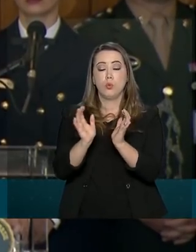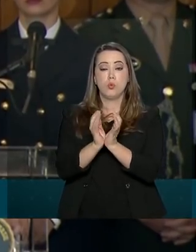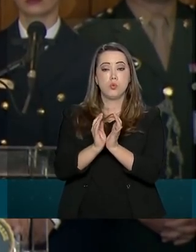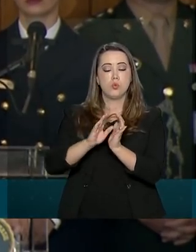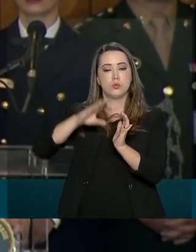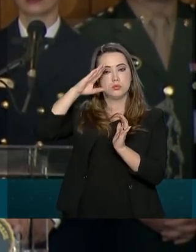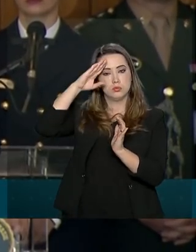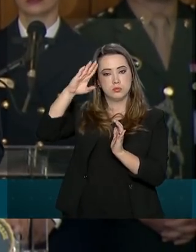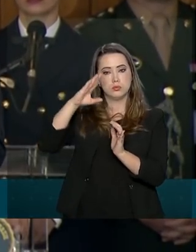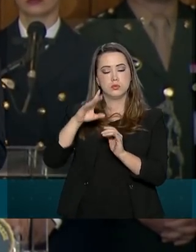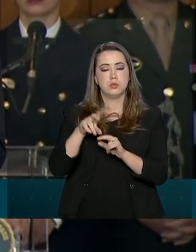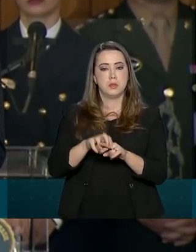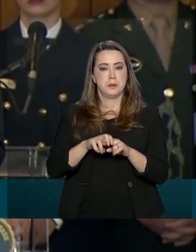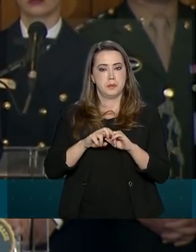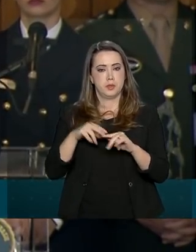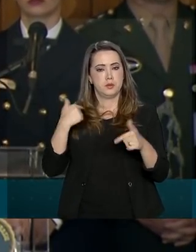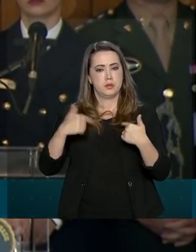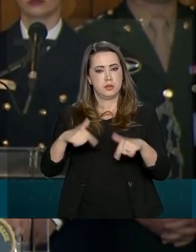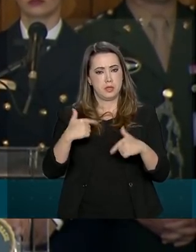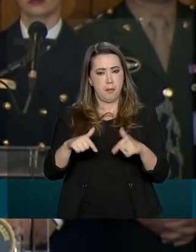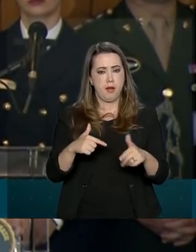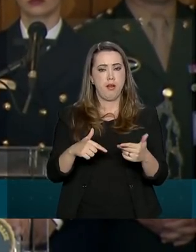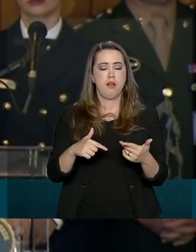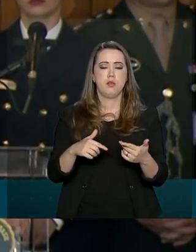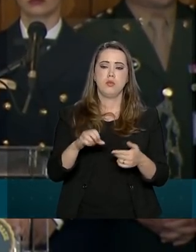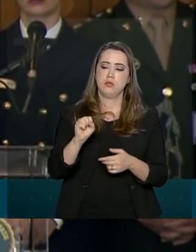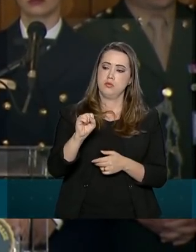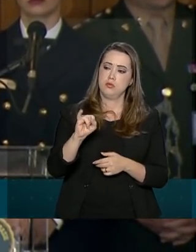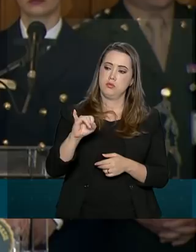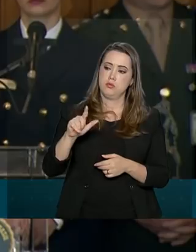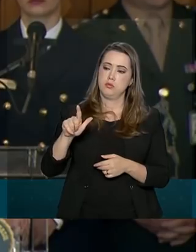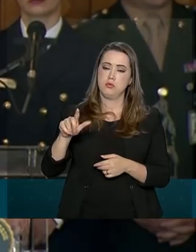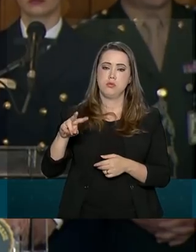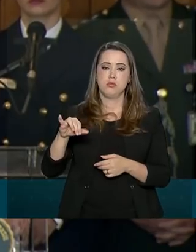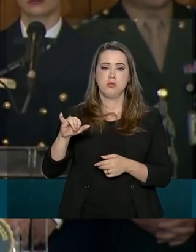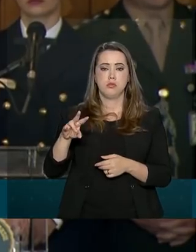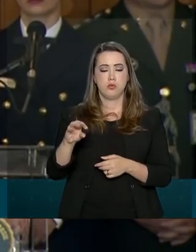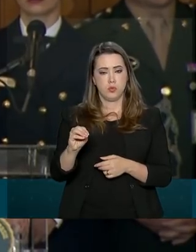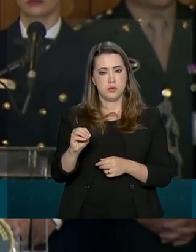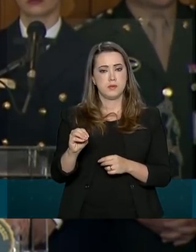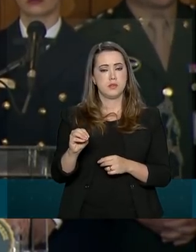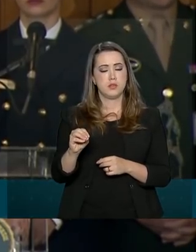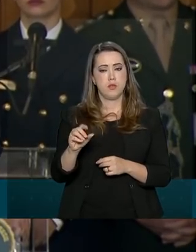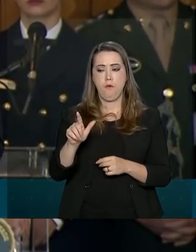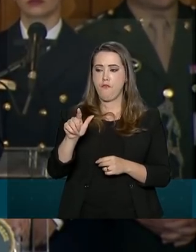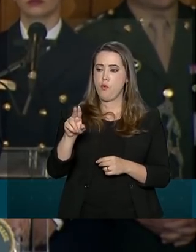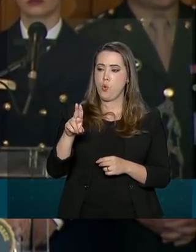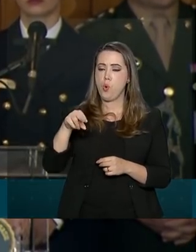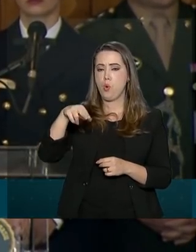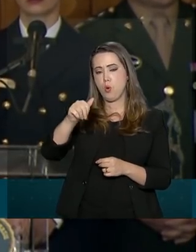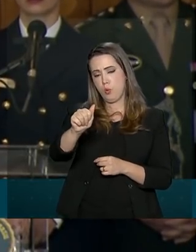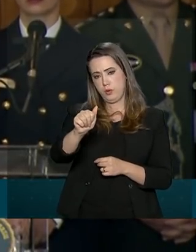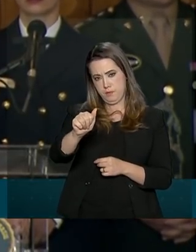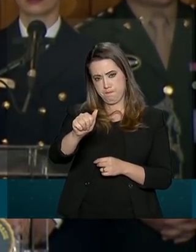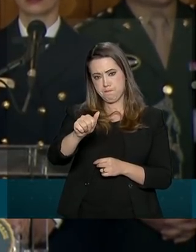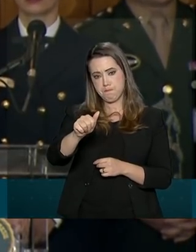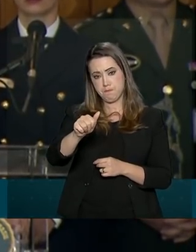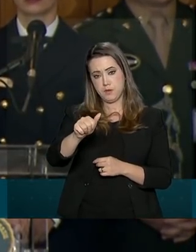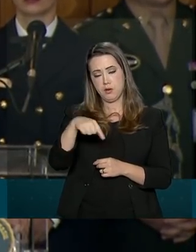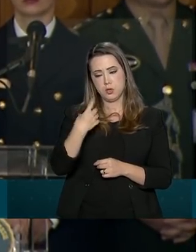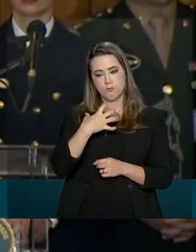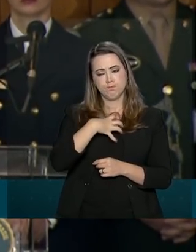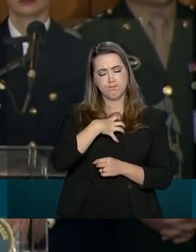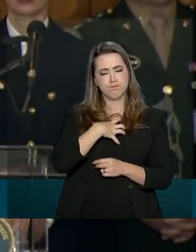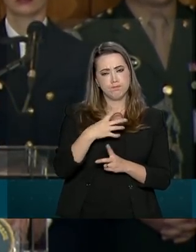aproveitando o trabalho do Silvio Luna, foram sentidos por todos nós. A grande medida tomada nesse início de